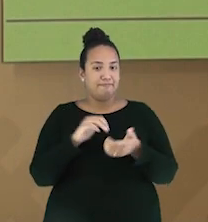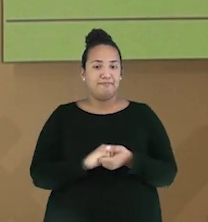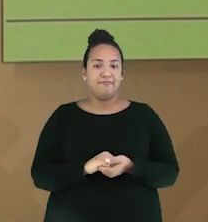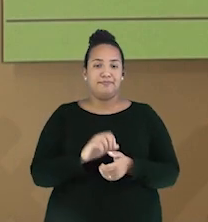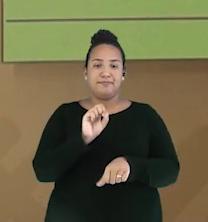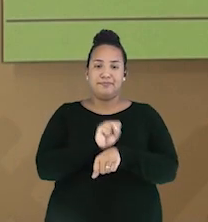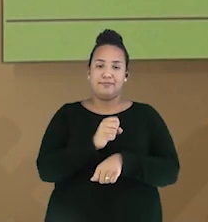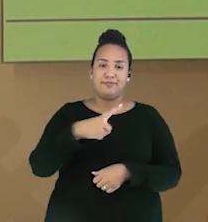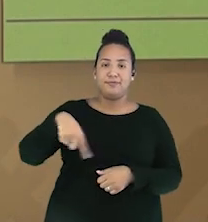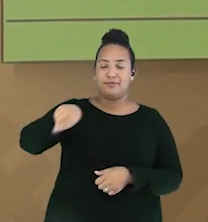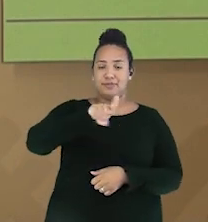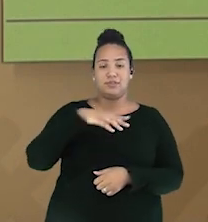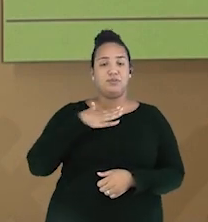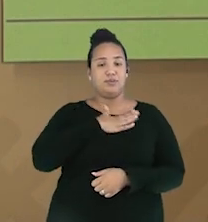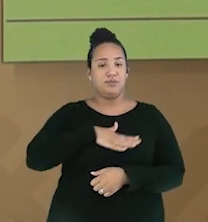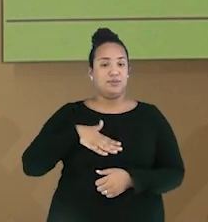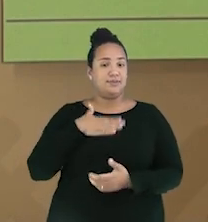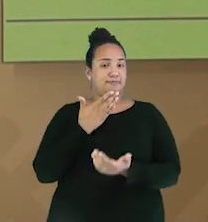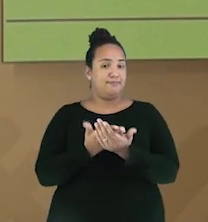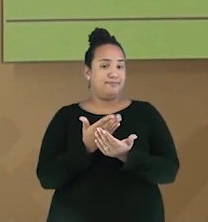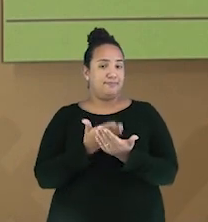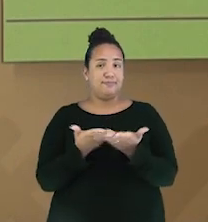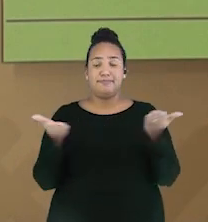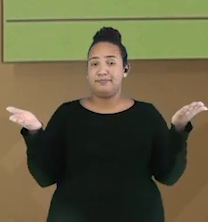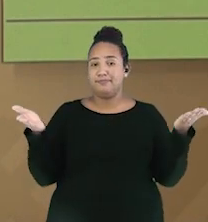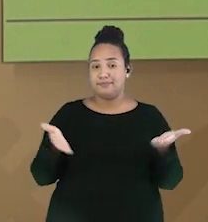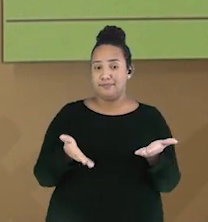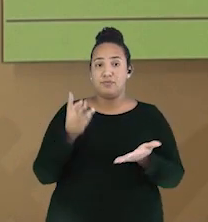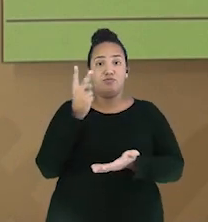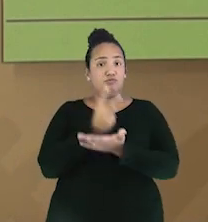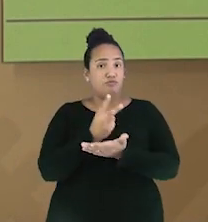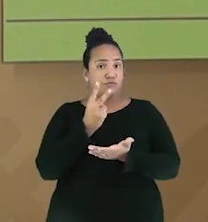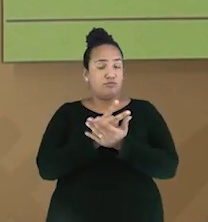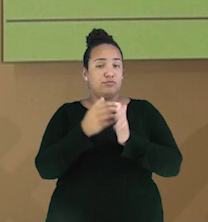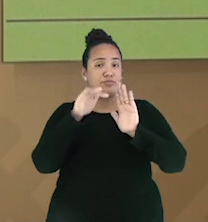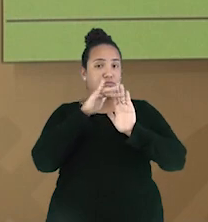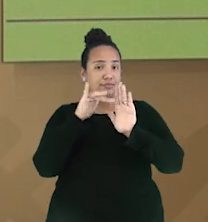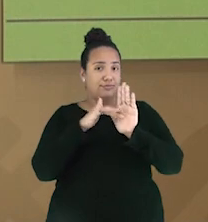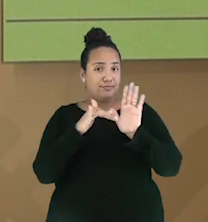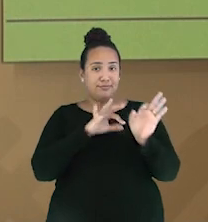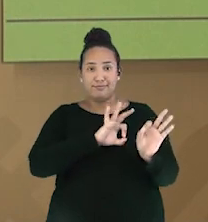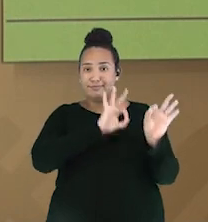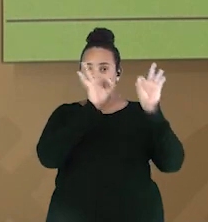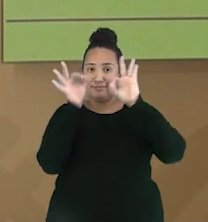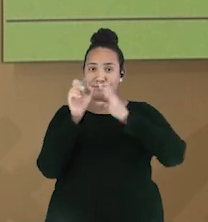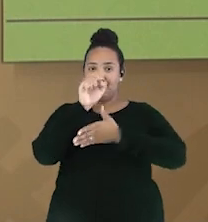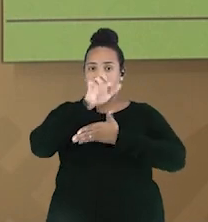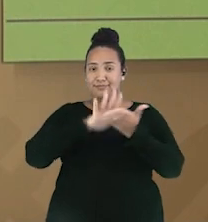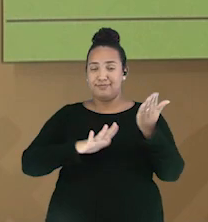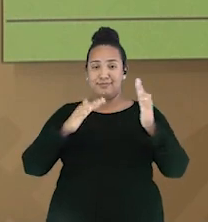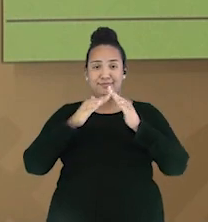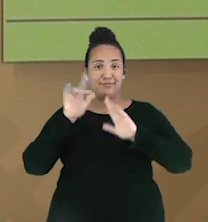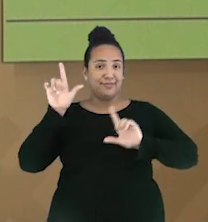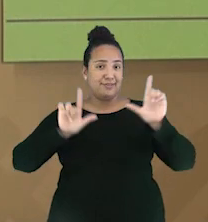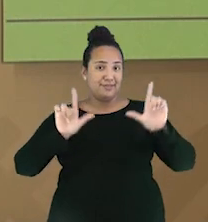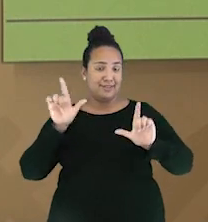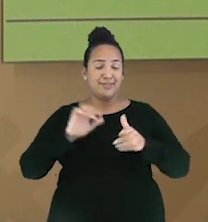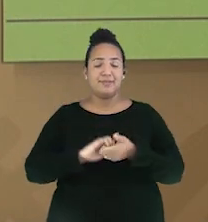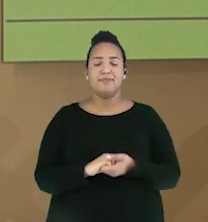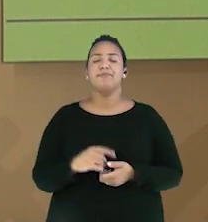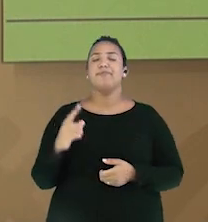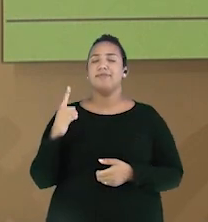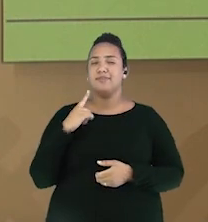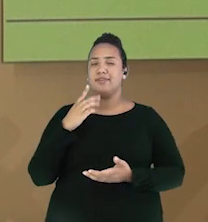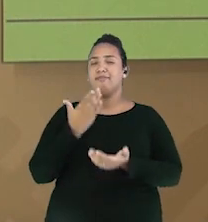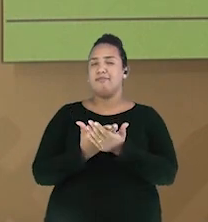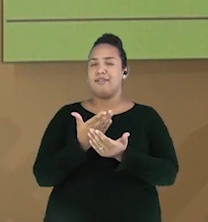tenham gostado da nossa aula de hoje e continuem conosco assistindo o Dever em Casa na TV. Teremos muitas